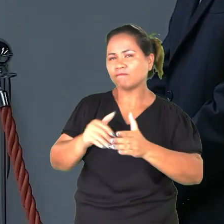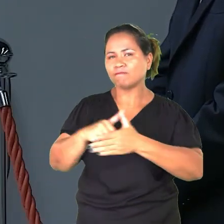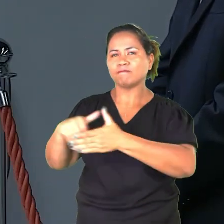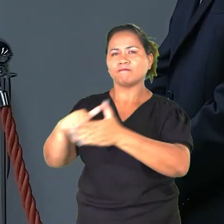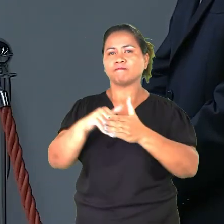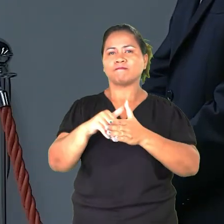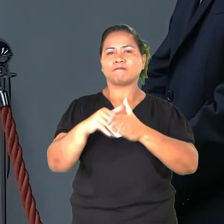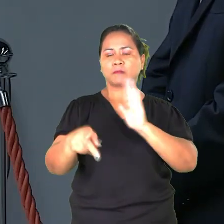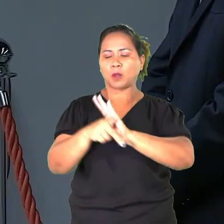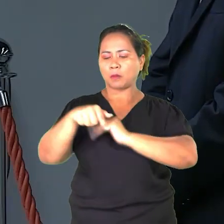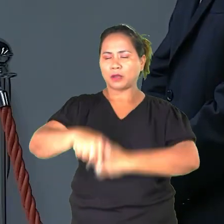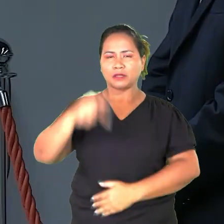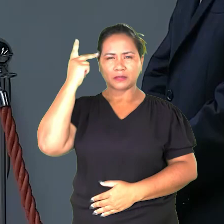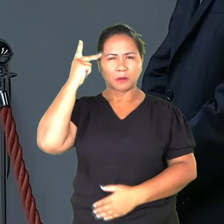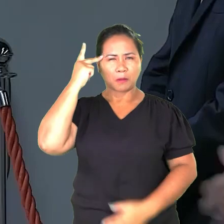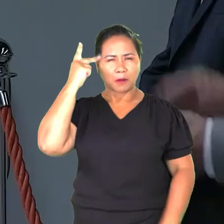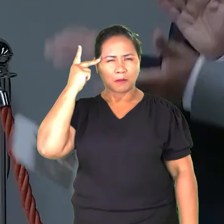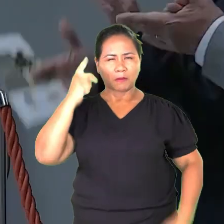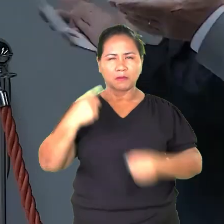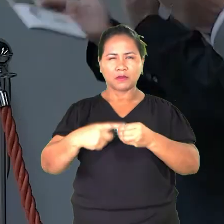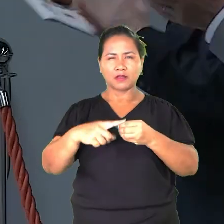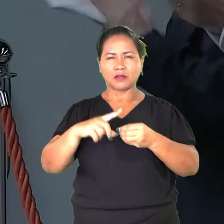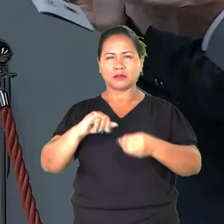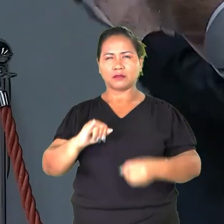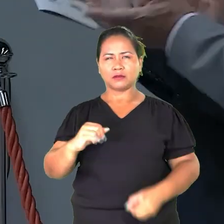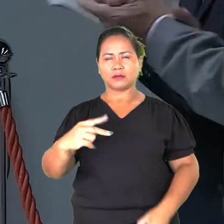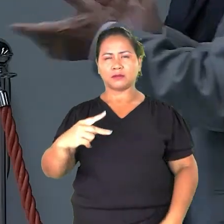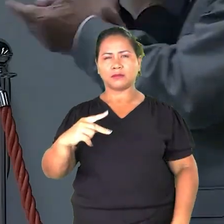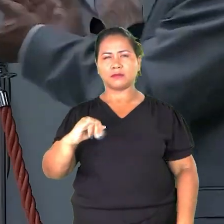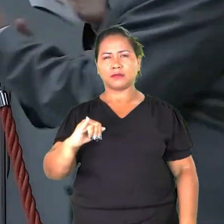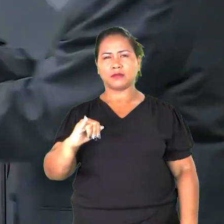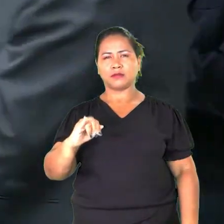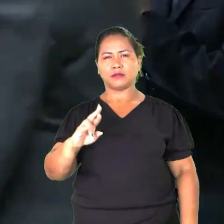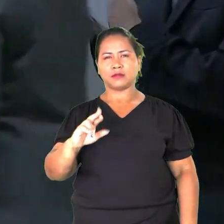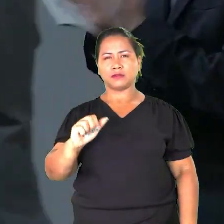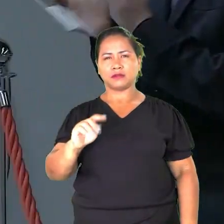no chão de Piratininga. Muito obrigado.